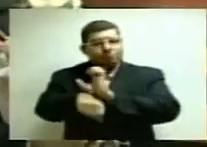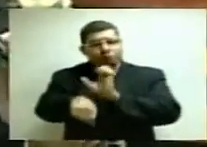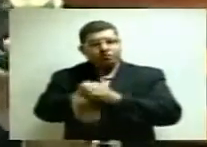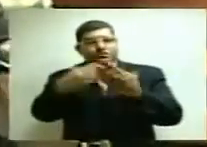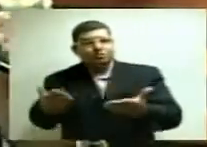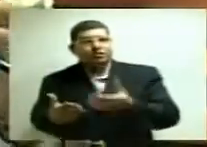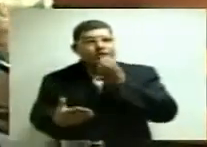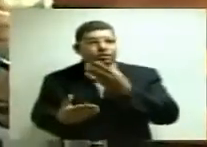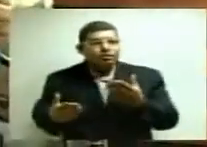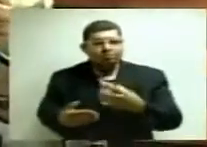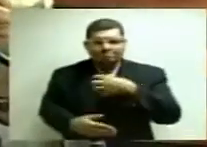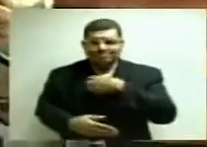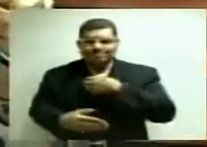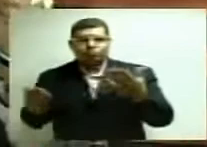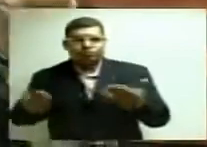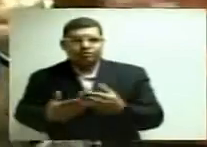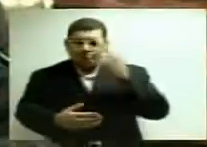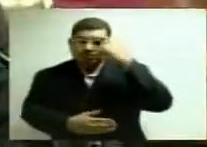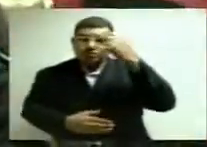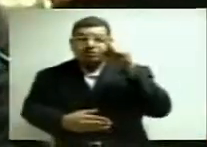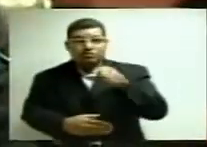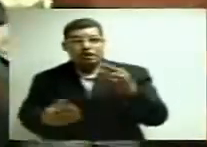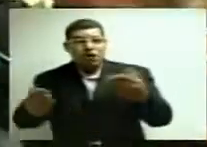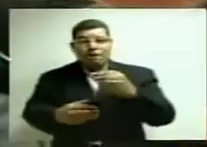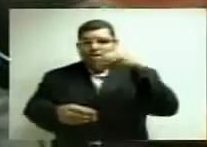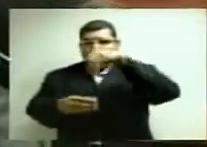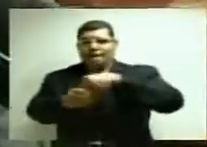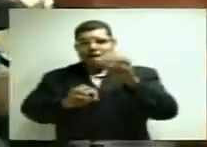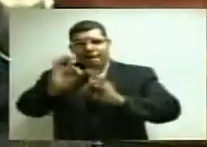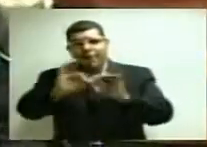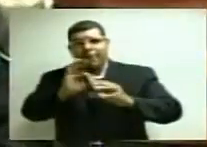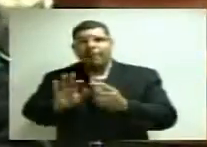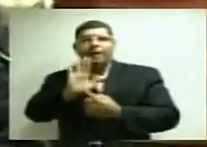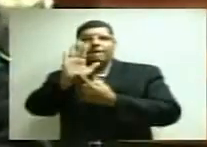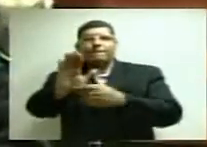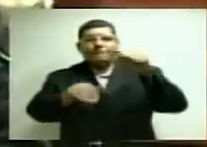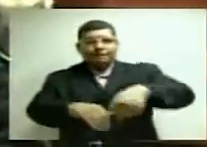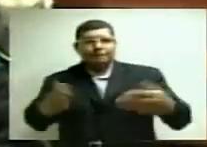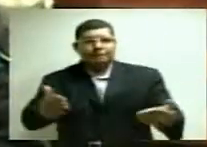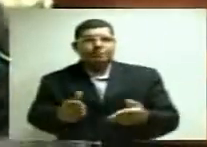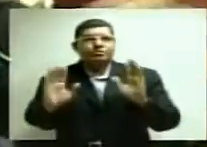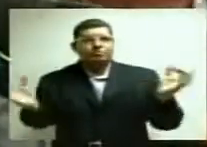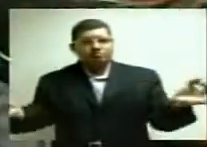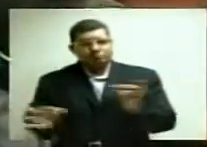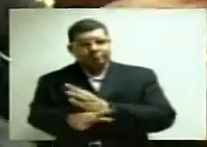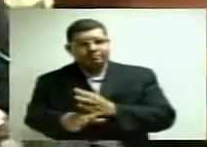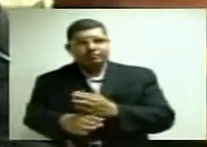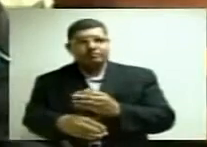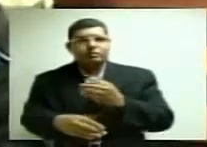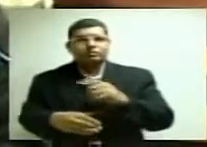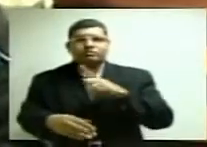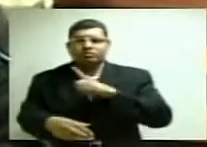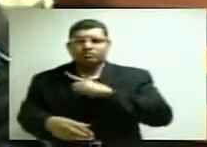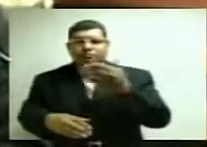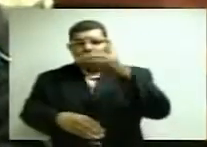Amazonas. E nesse sentido, lembrar a Vossa Excelência que dentro daquele projeto que nós aprovamos aqui de Pro-Infra,